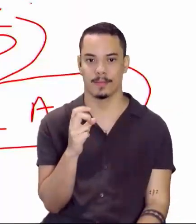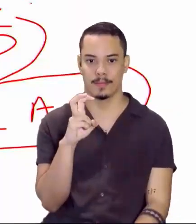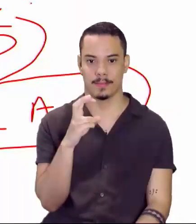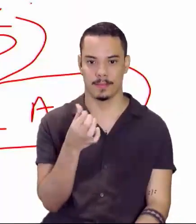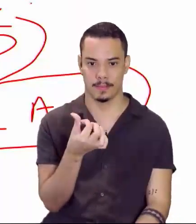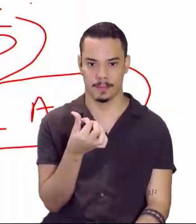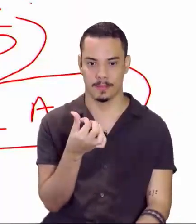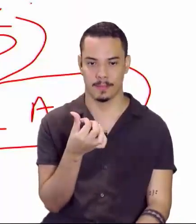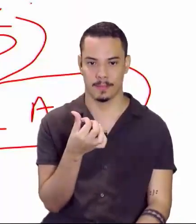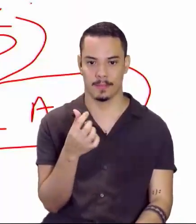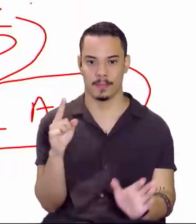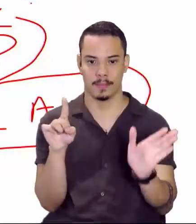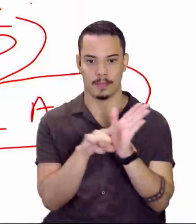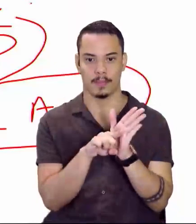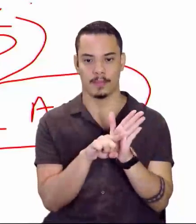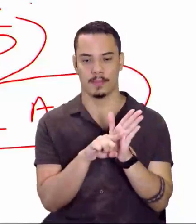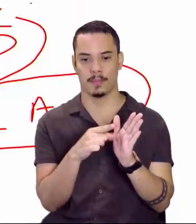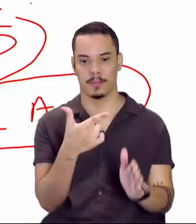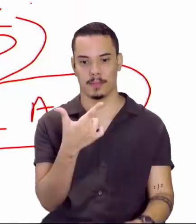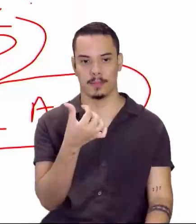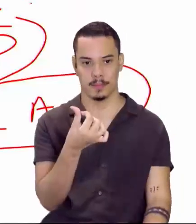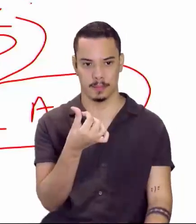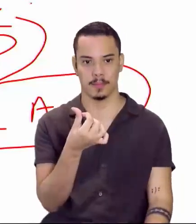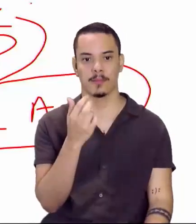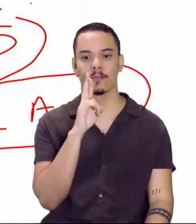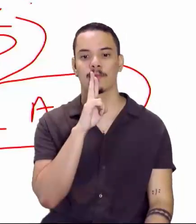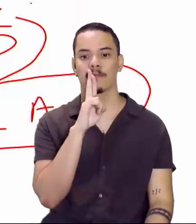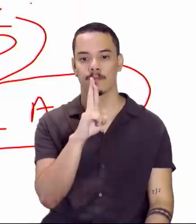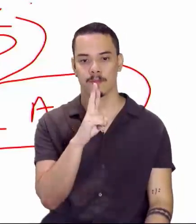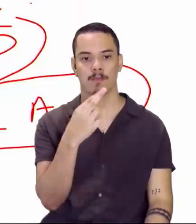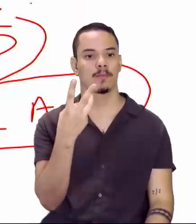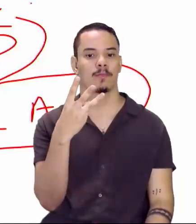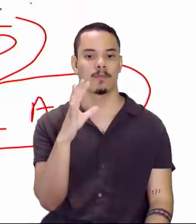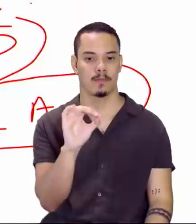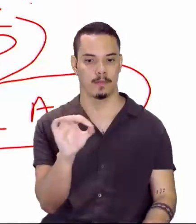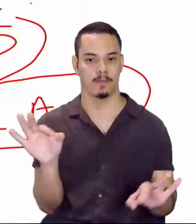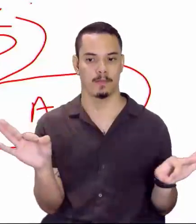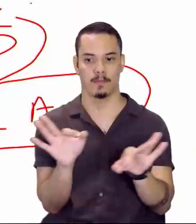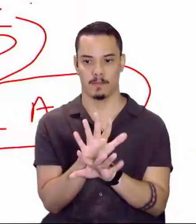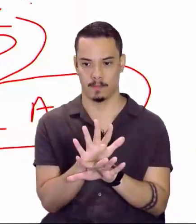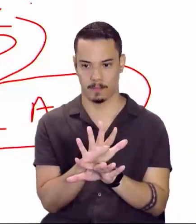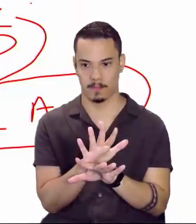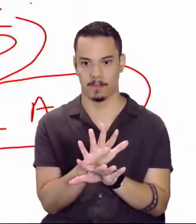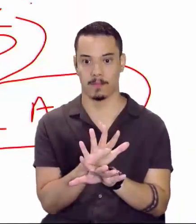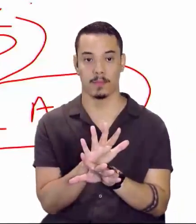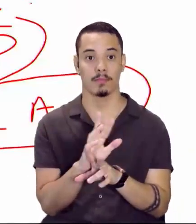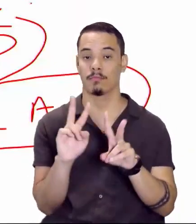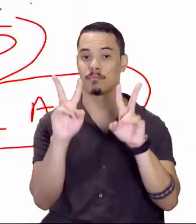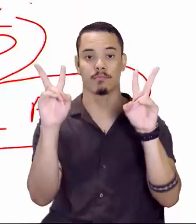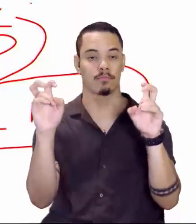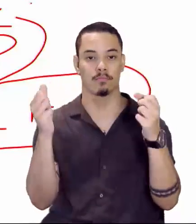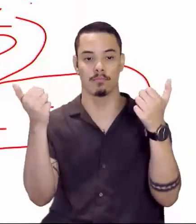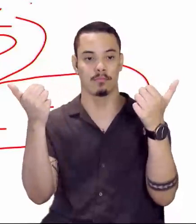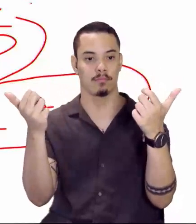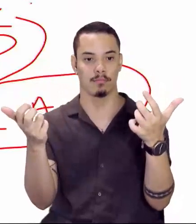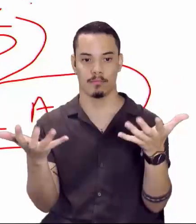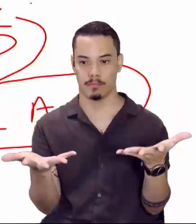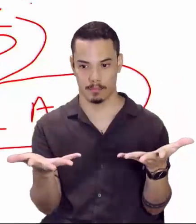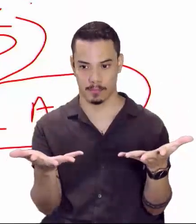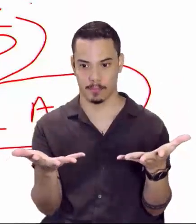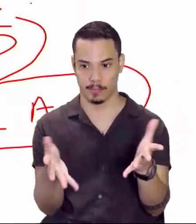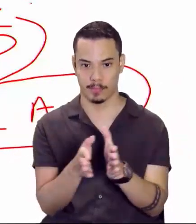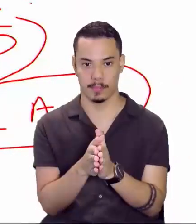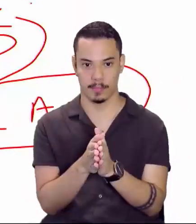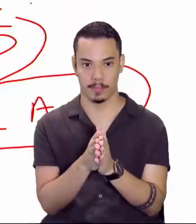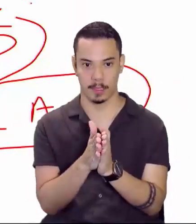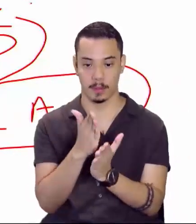56 menos 26, o número de nêutrons será igual a 30. Moral da história.